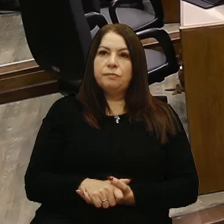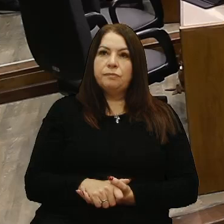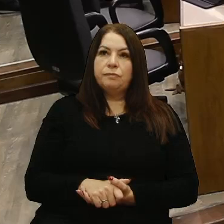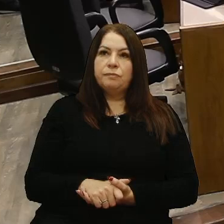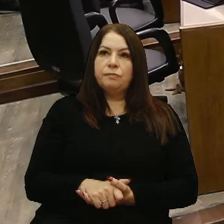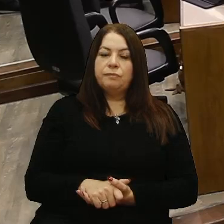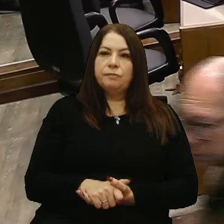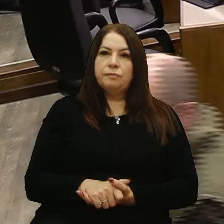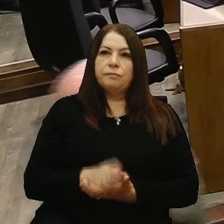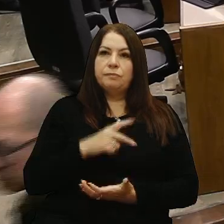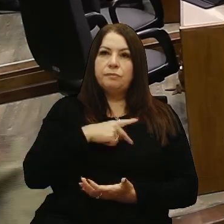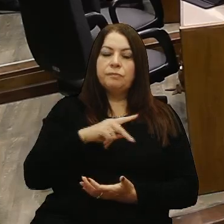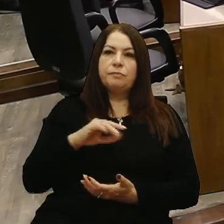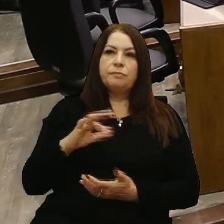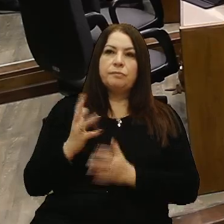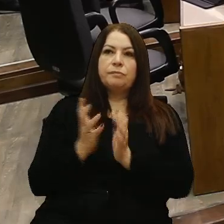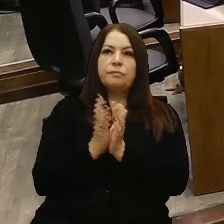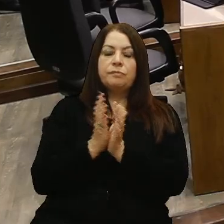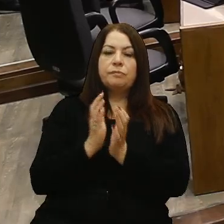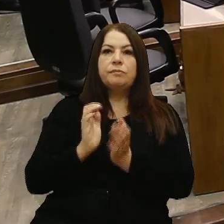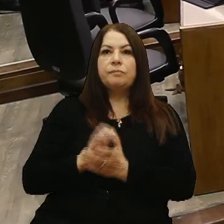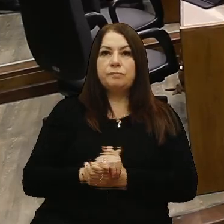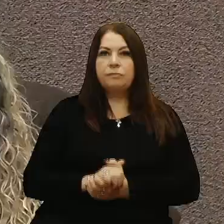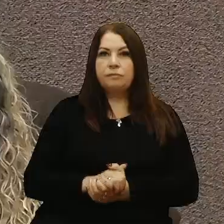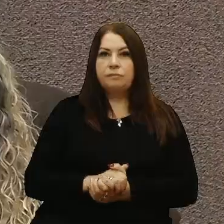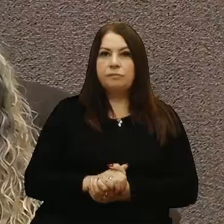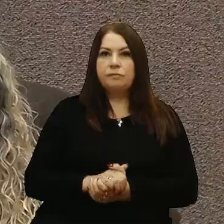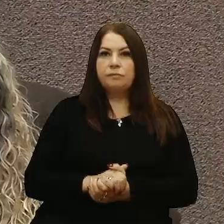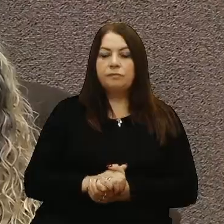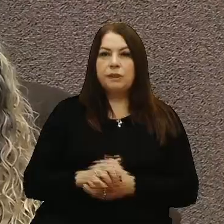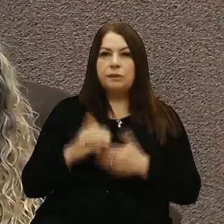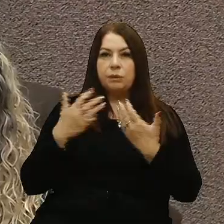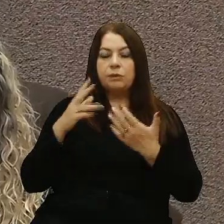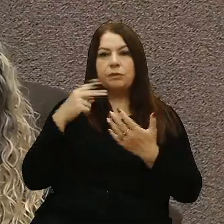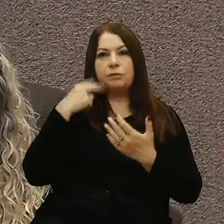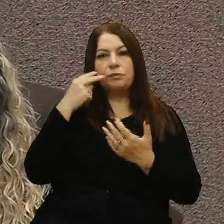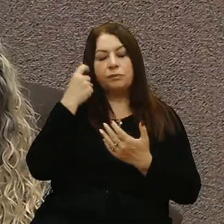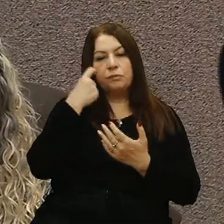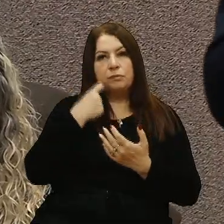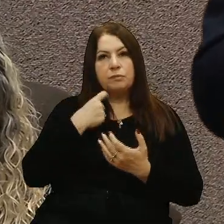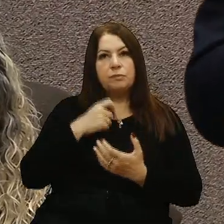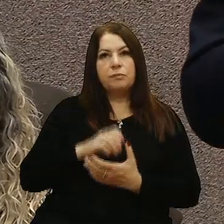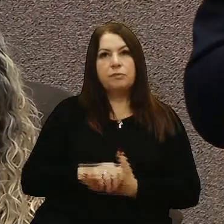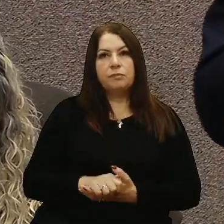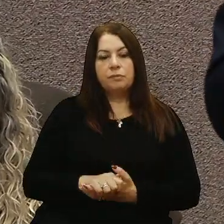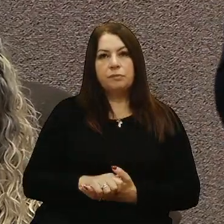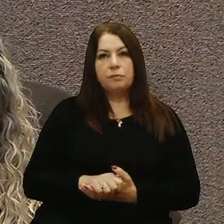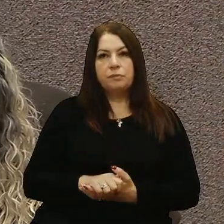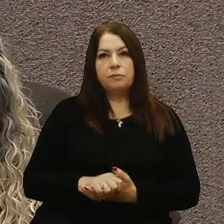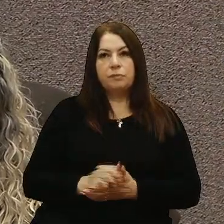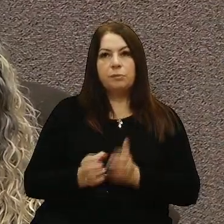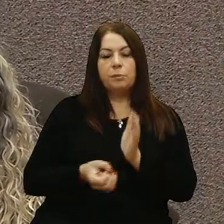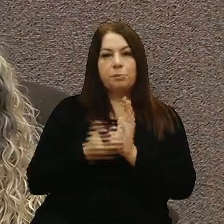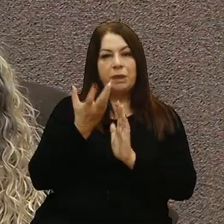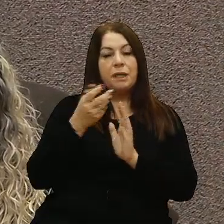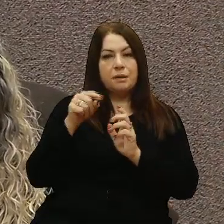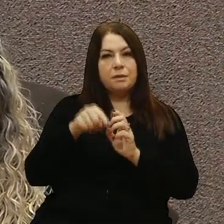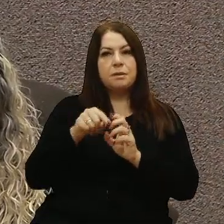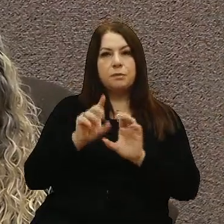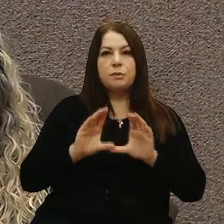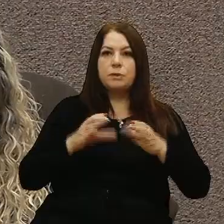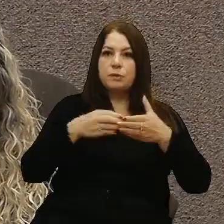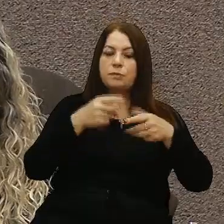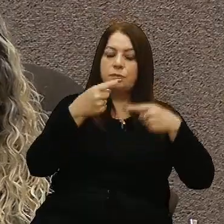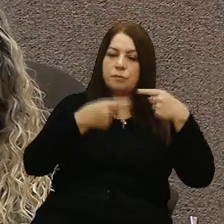Senhor presidente, nobres colegas, eu queria parabenizar o vereador Caleb, pela criação desta